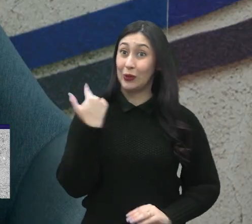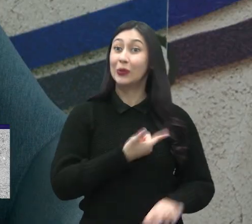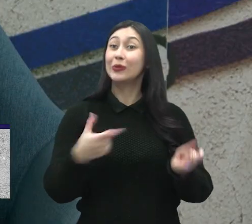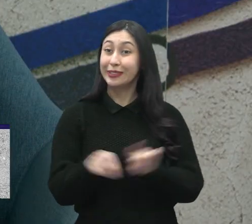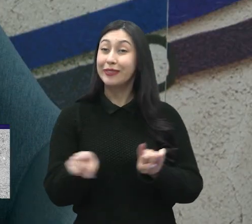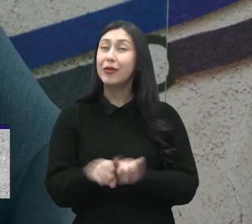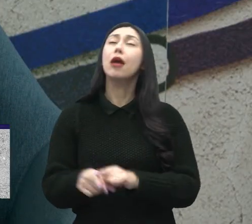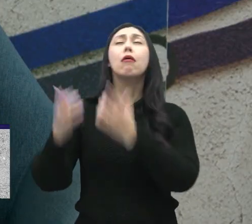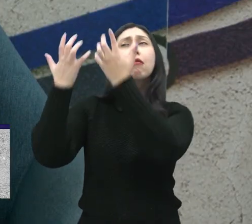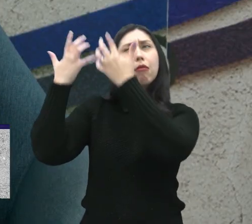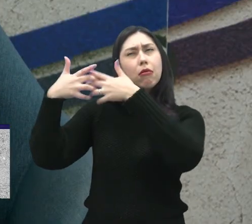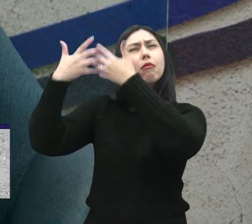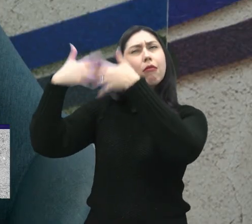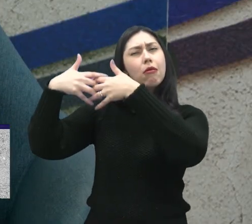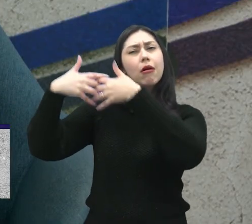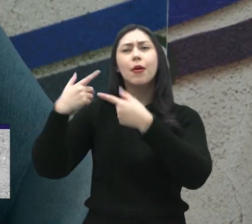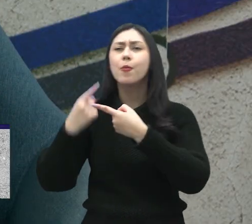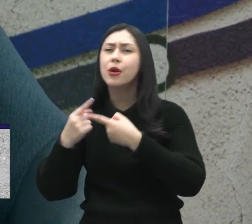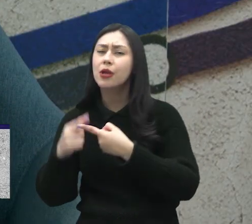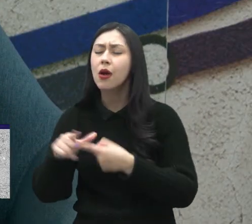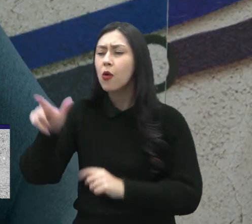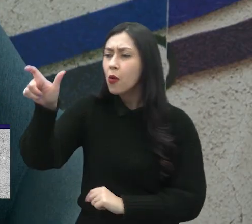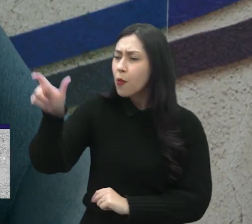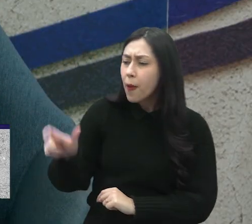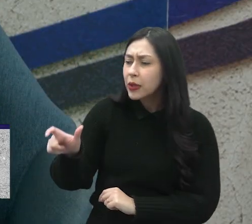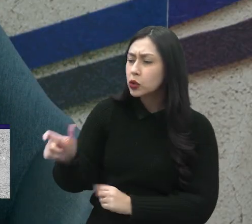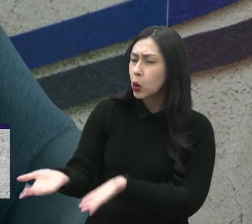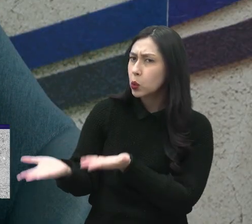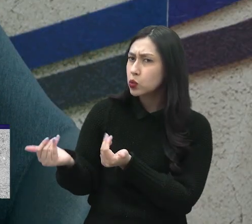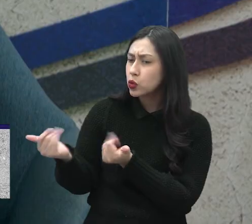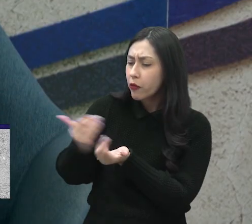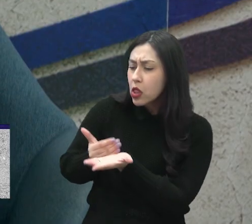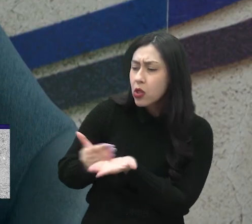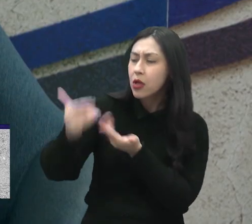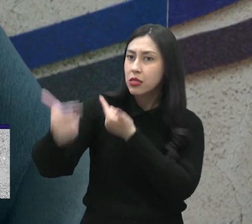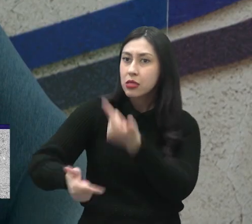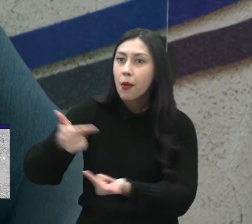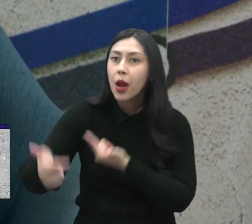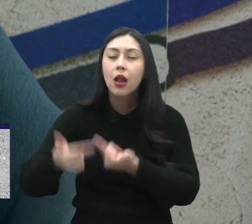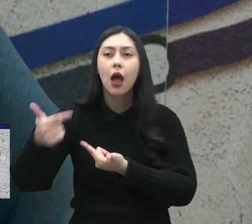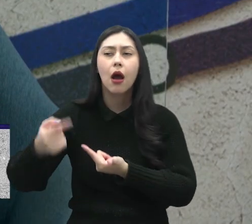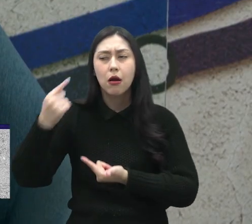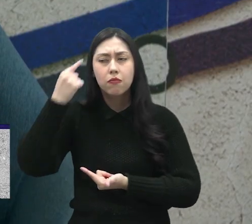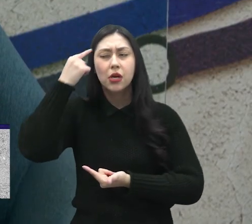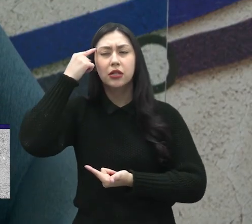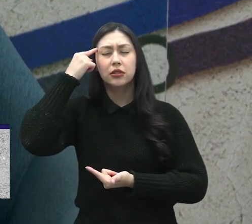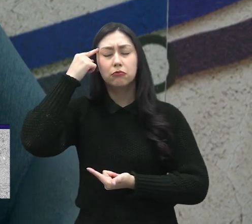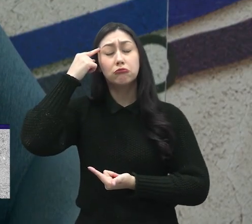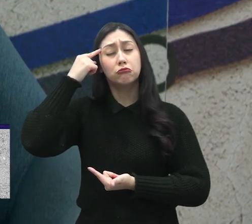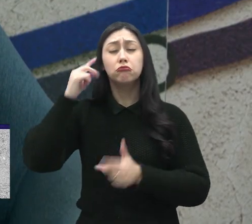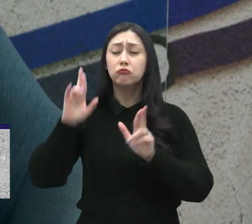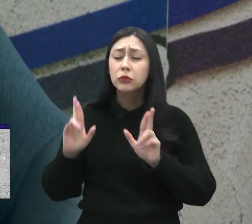Uhum. Então, quando alguém começa a trabalhar, mais novo e já começa a pensar sobre o trabalho de uma